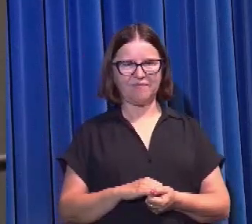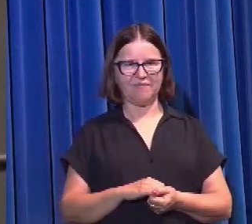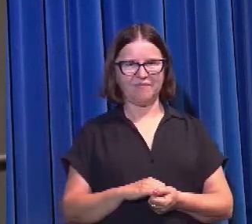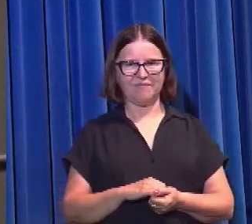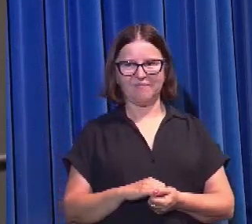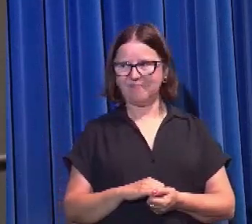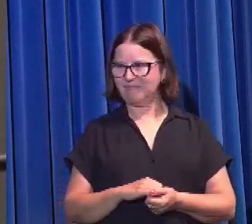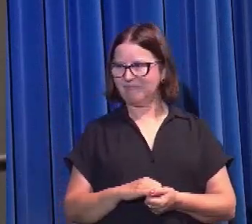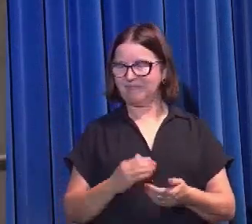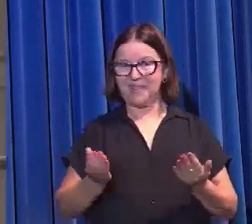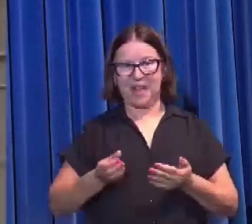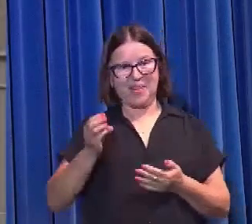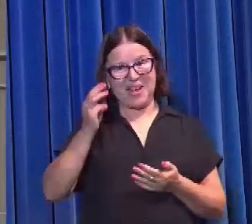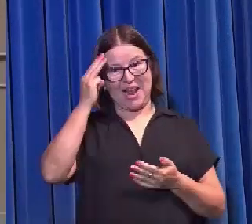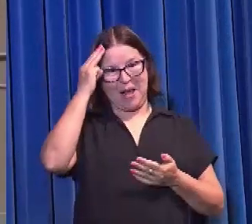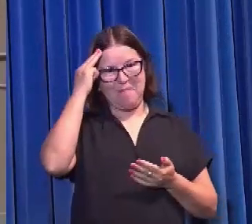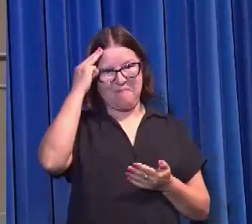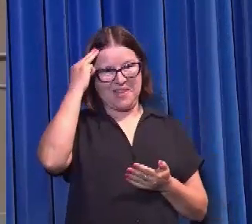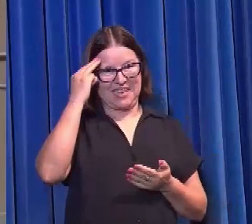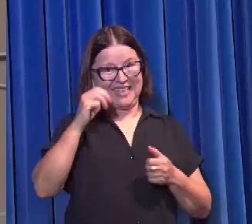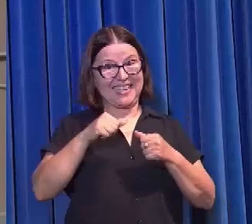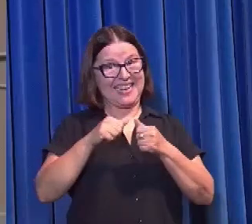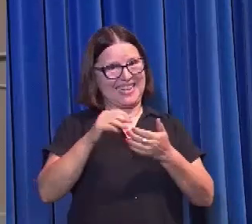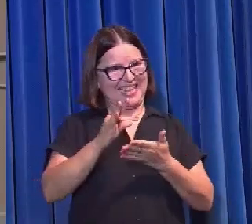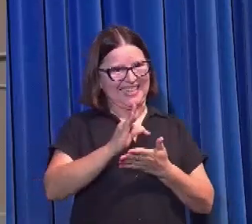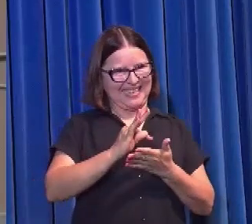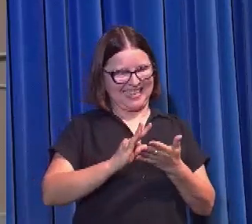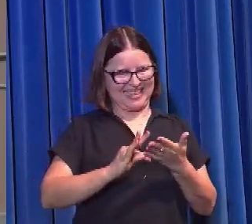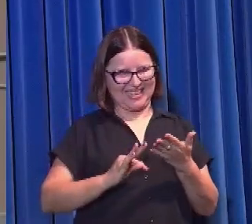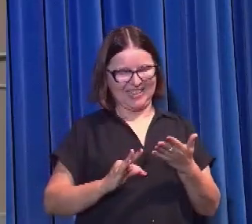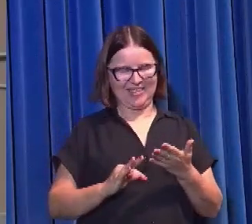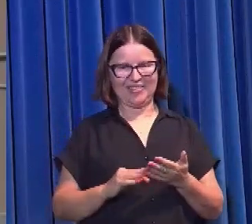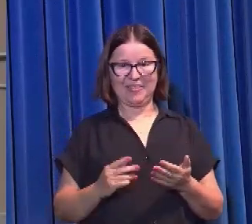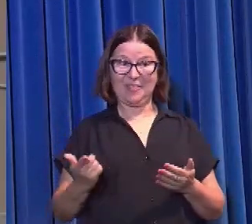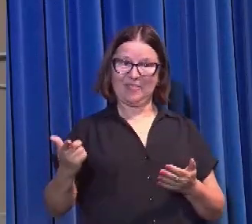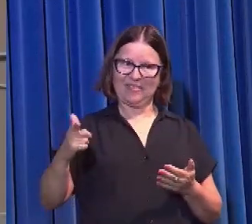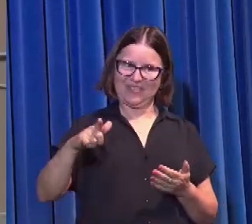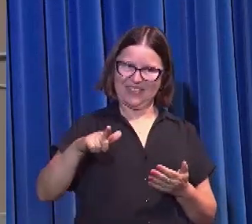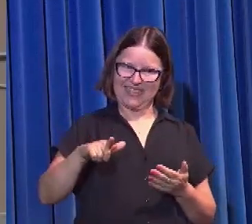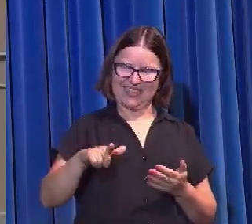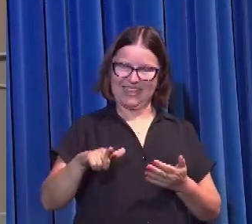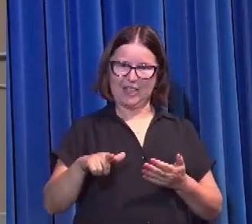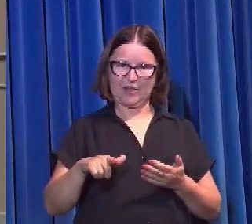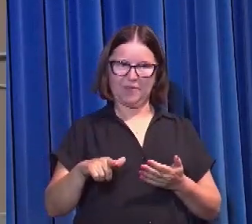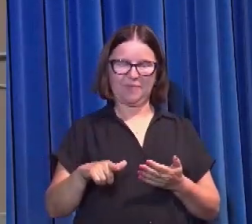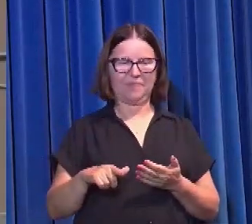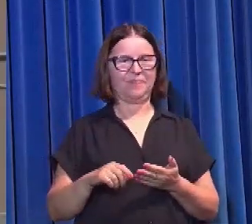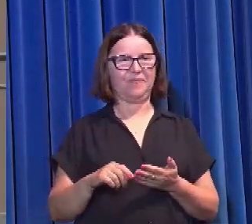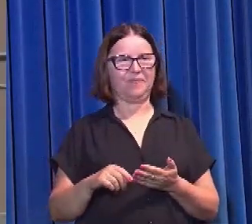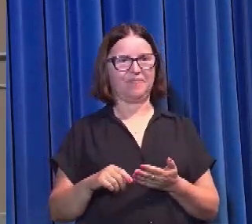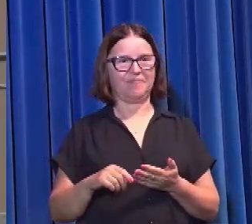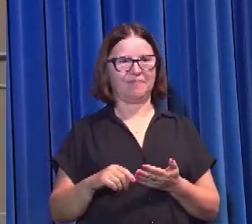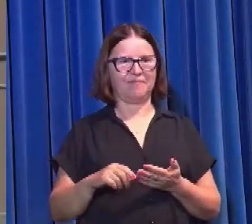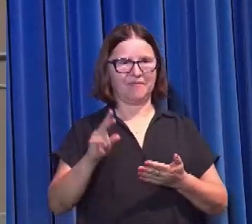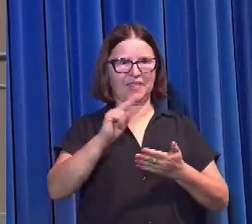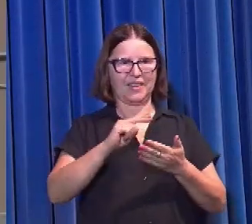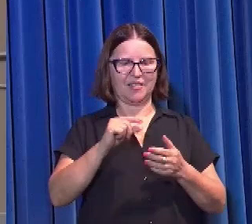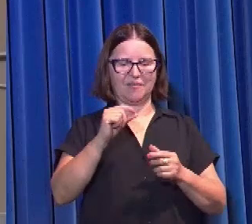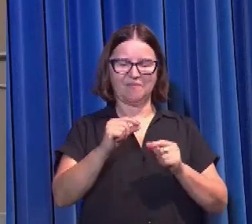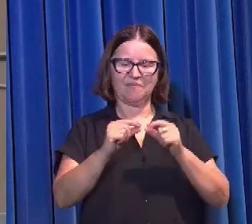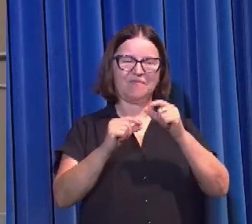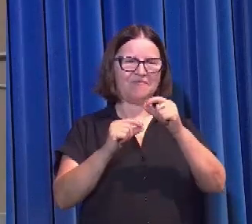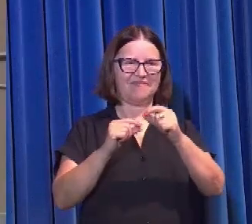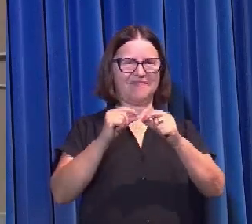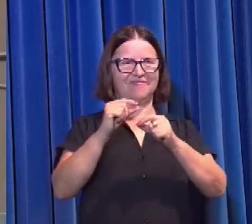Vamos meditar então, irmãos, nesse texto. Vamos voltar e agora a gente vai meditando passo a passo.